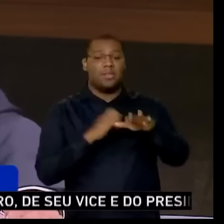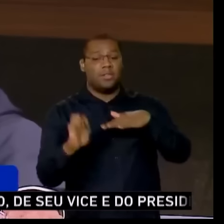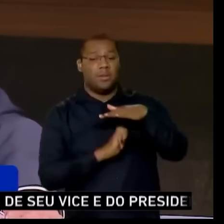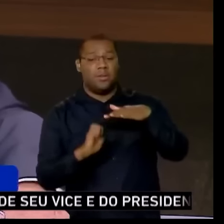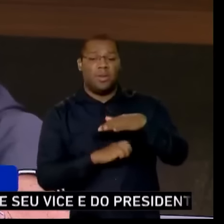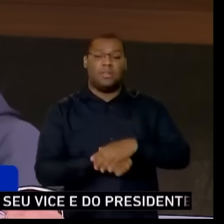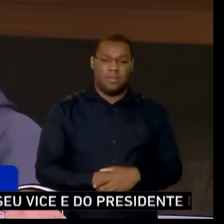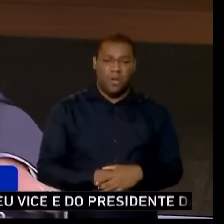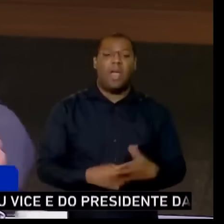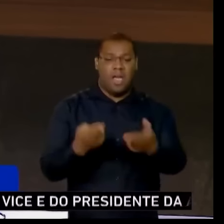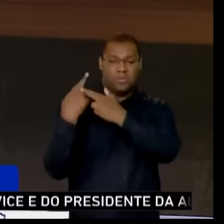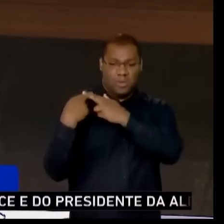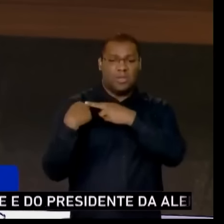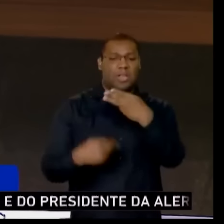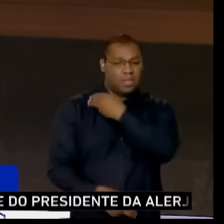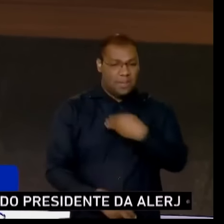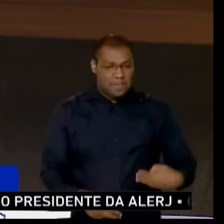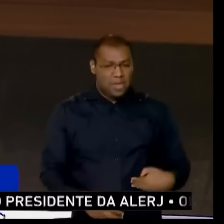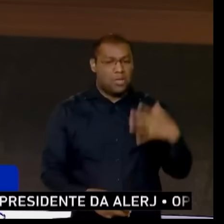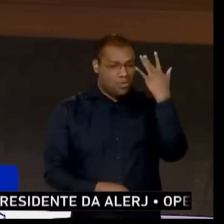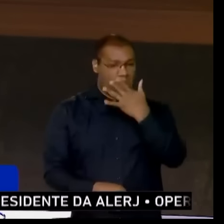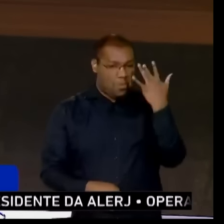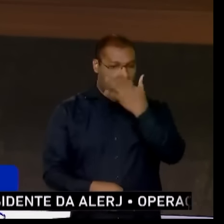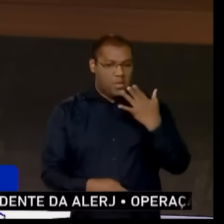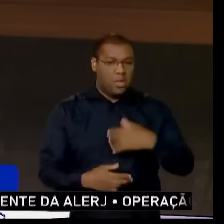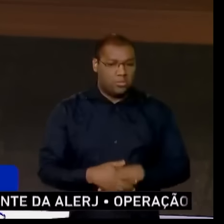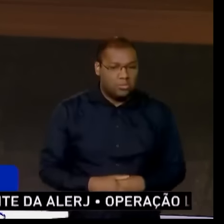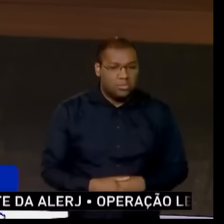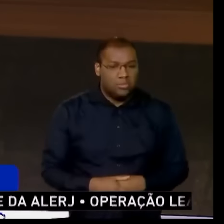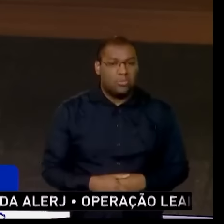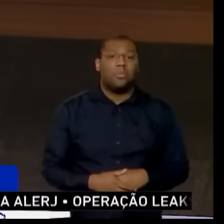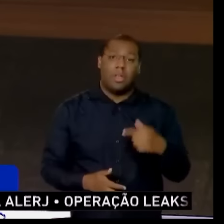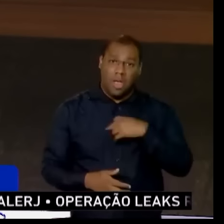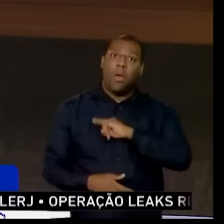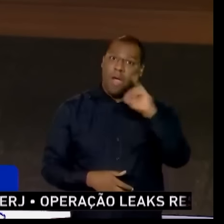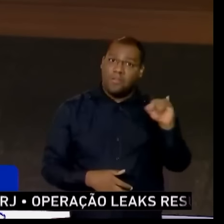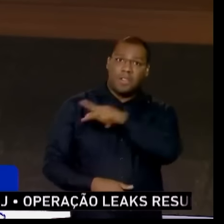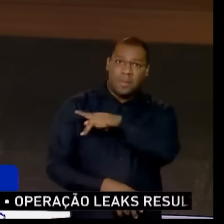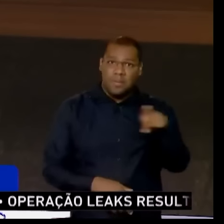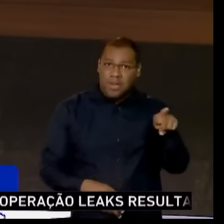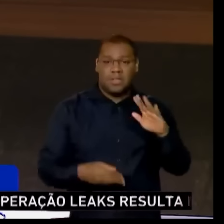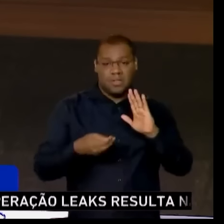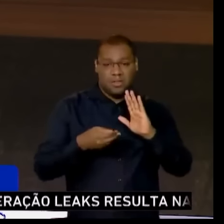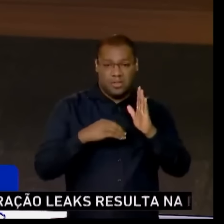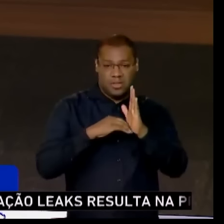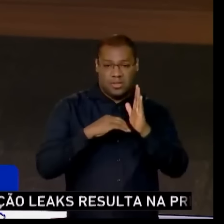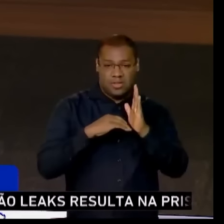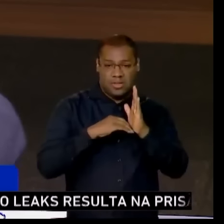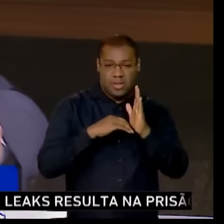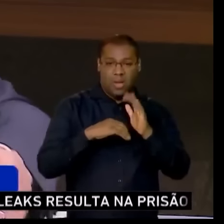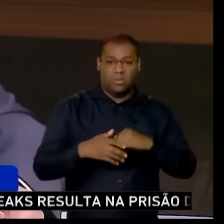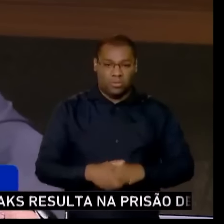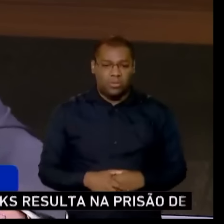ministro Haddad, que tem que fazer isso. Tá? Isso também eu conversei com o presidente do Senado. Outra coisa é a questão do